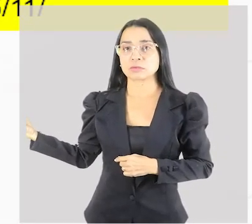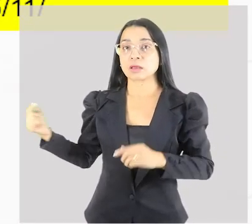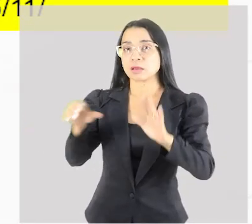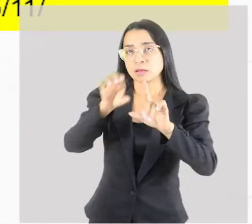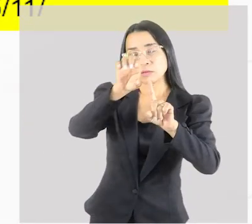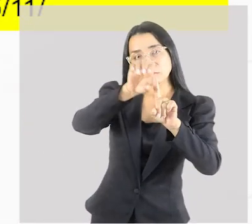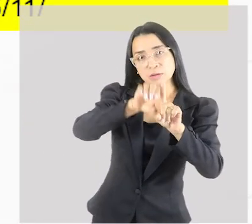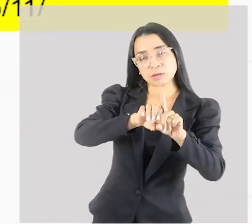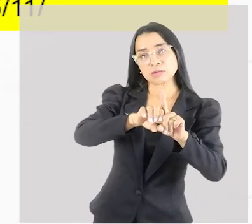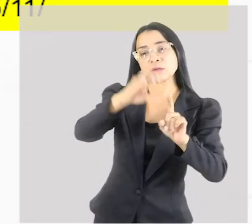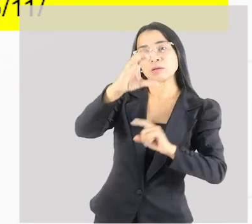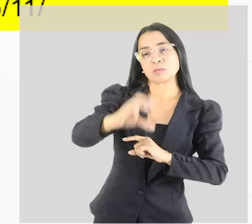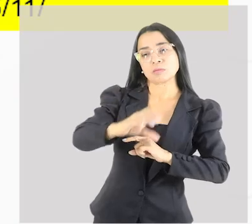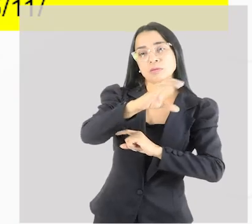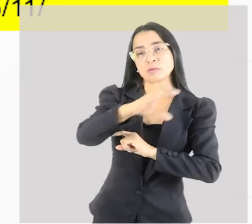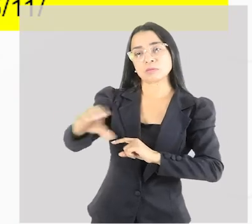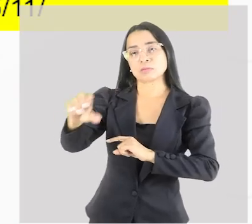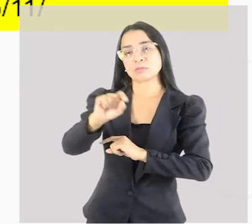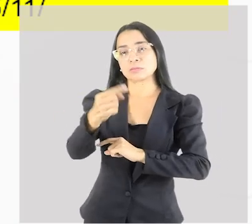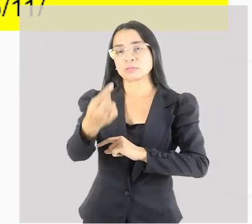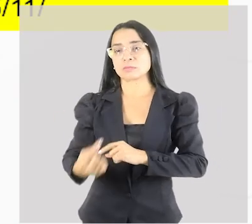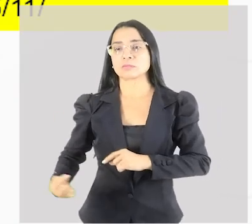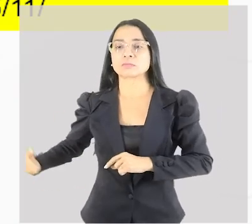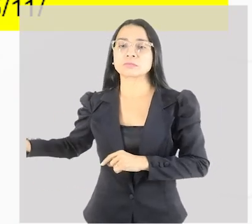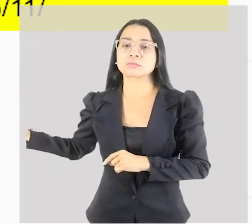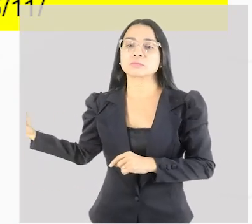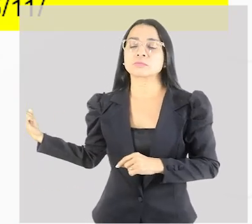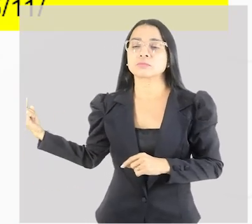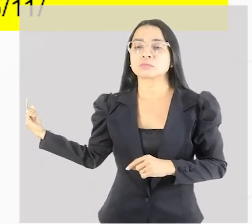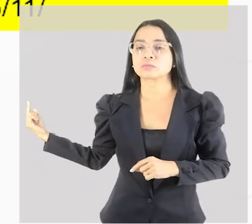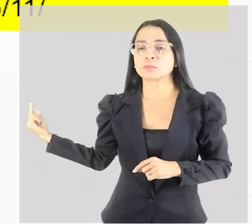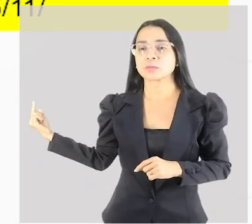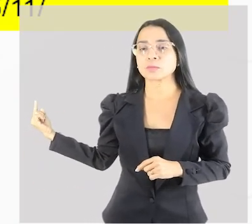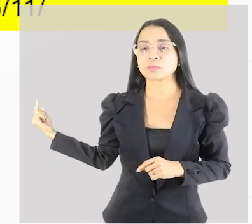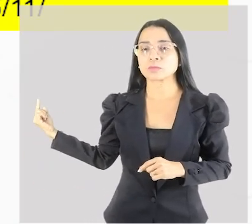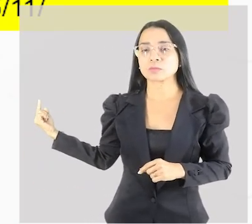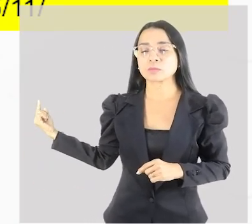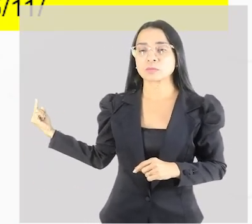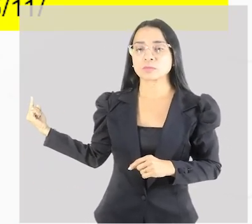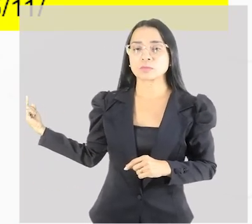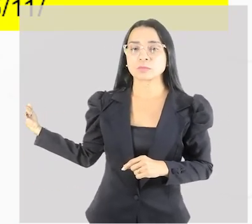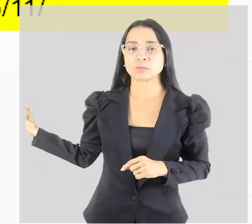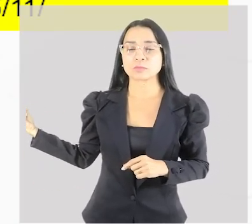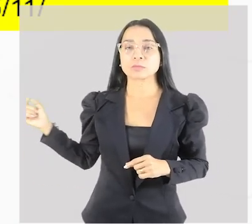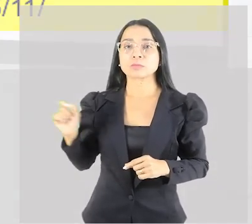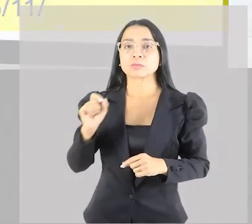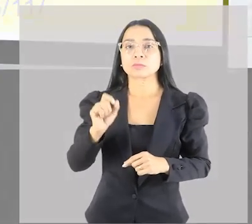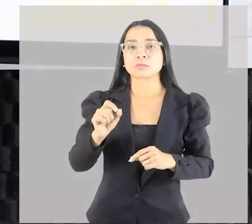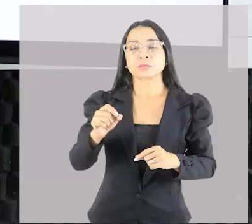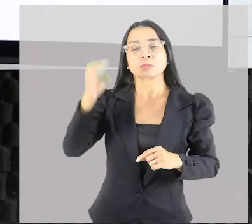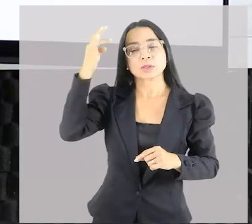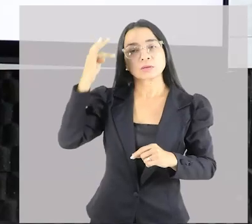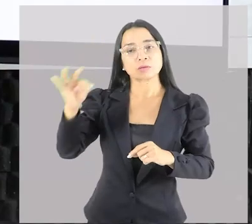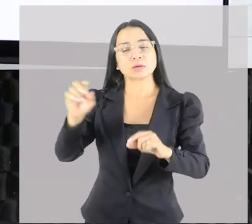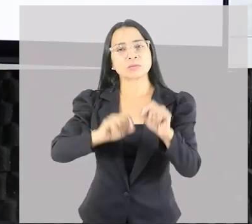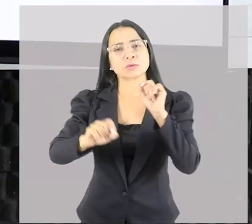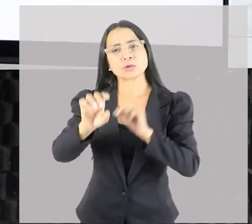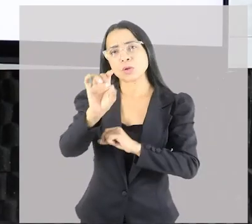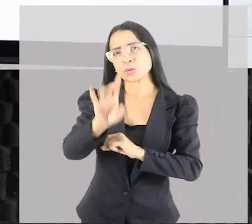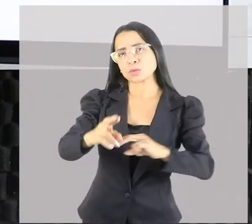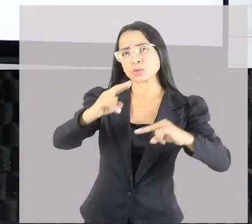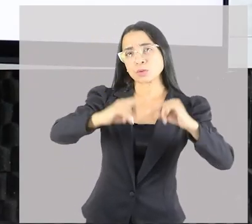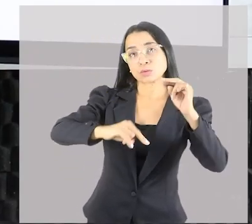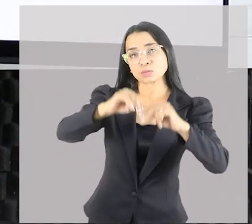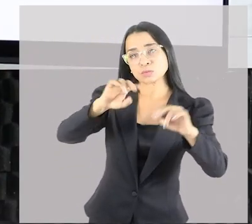calendário católico. A festa ocorre nos meses de junho e julho em São Luís, desde o século XVIII. Teoricamente deveria ser só junho, as